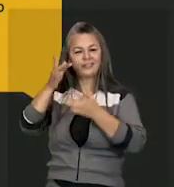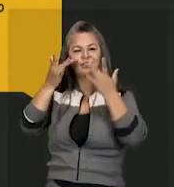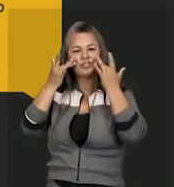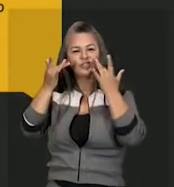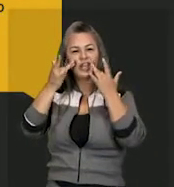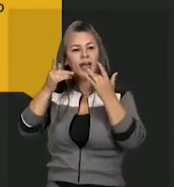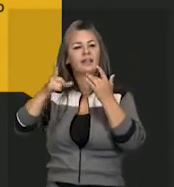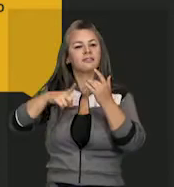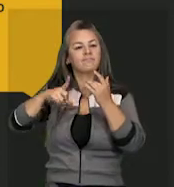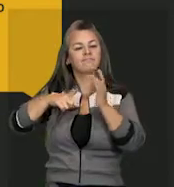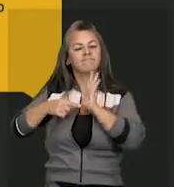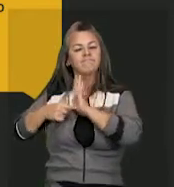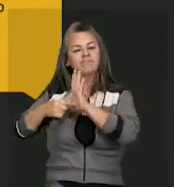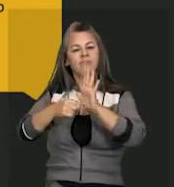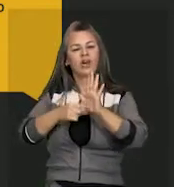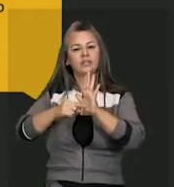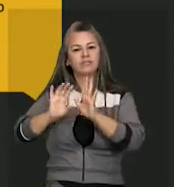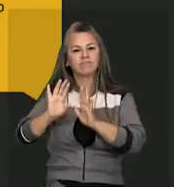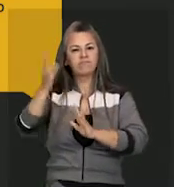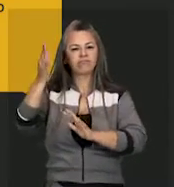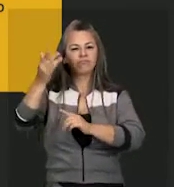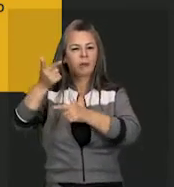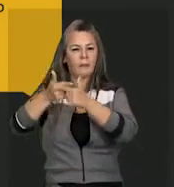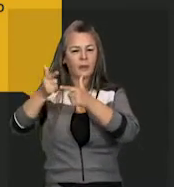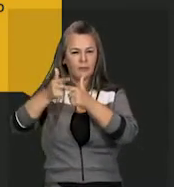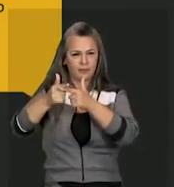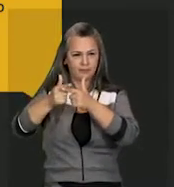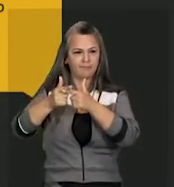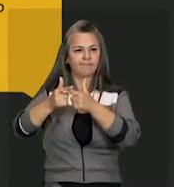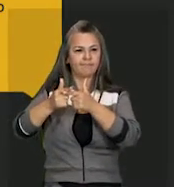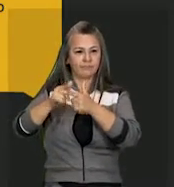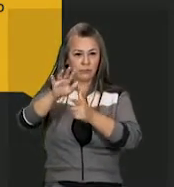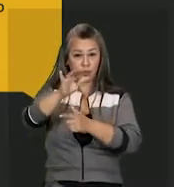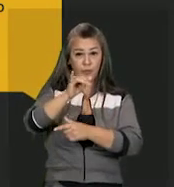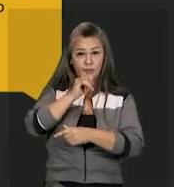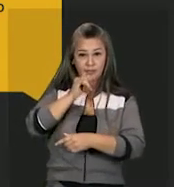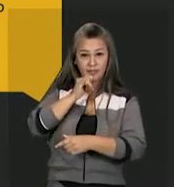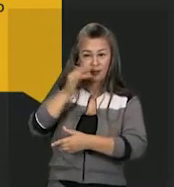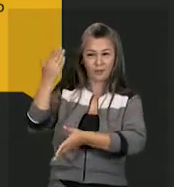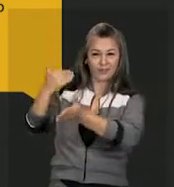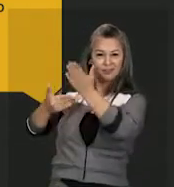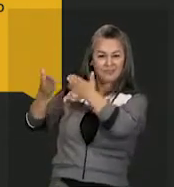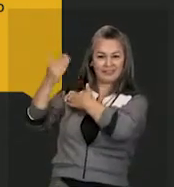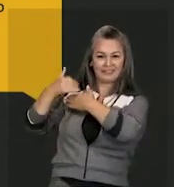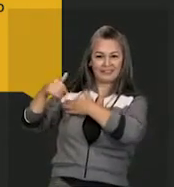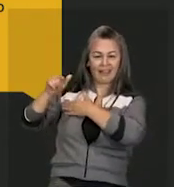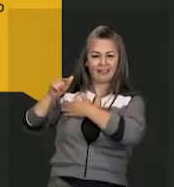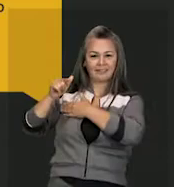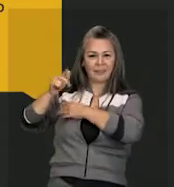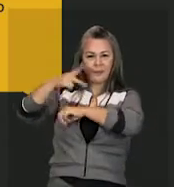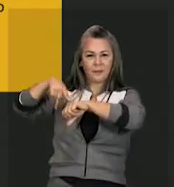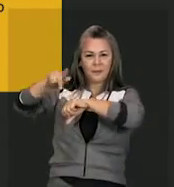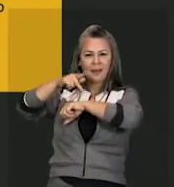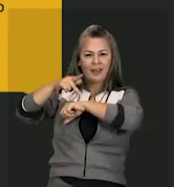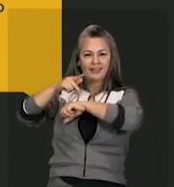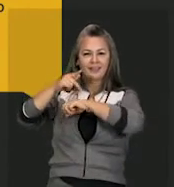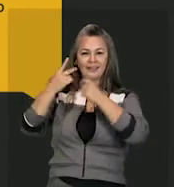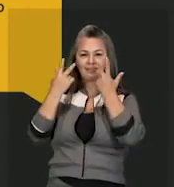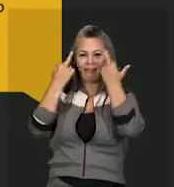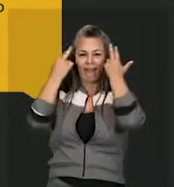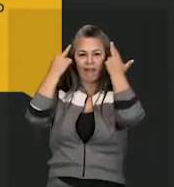porque na Grécia Antiga a palavra política era muito importante, né? Aristóteles também tem um